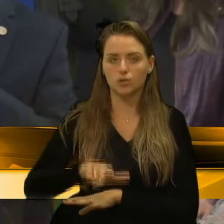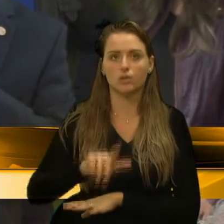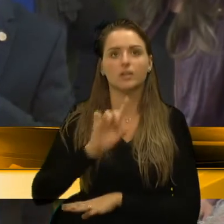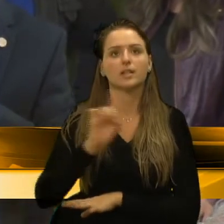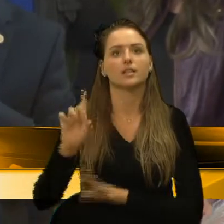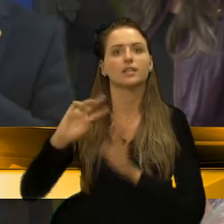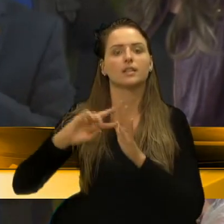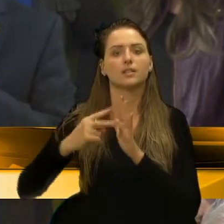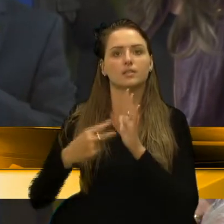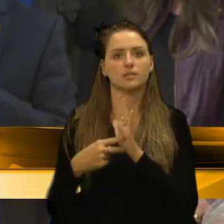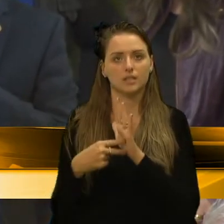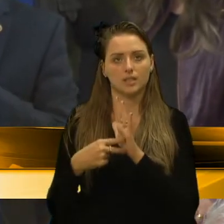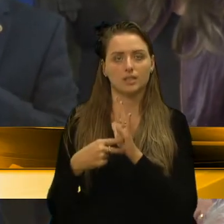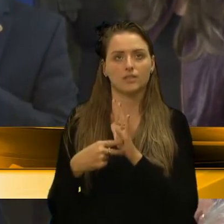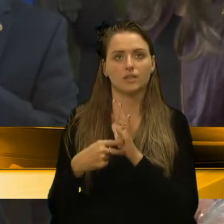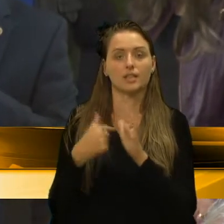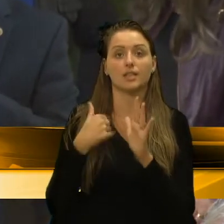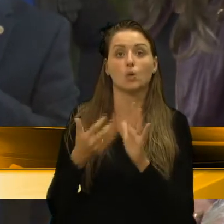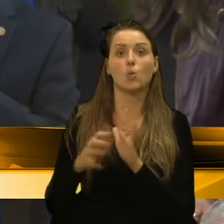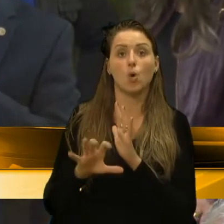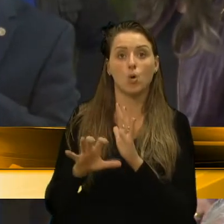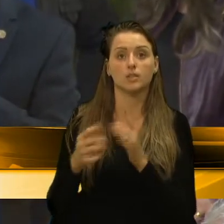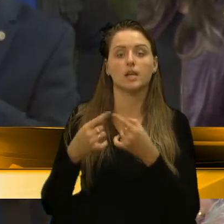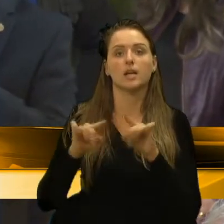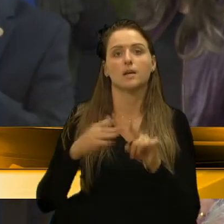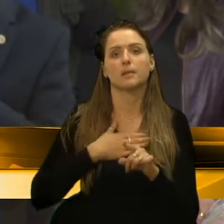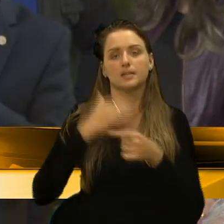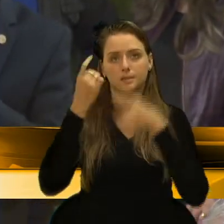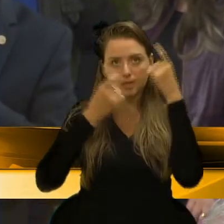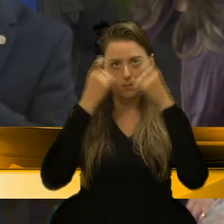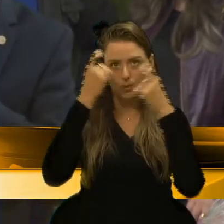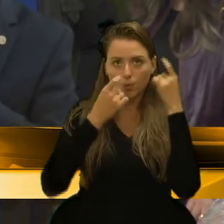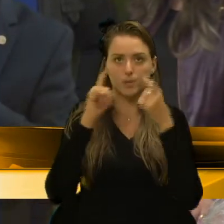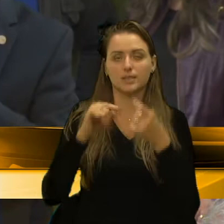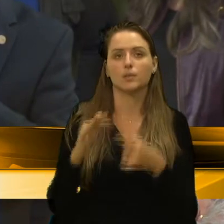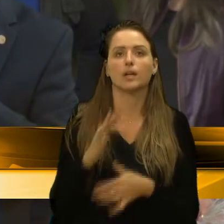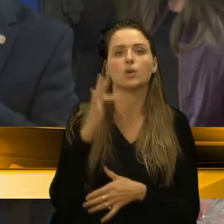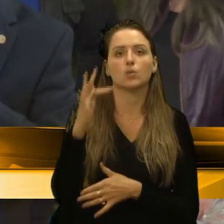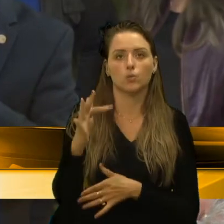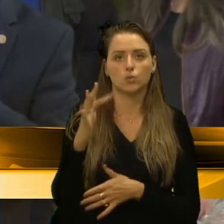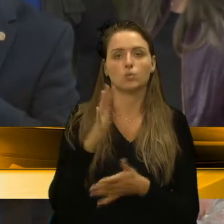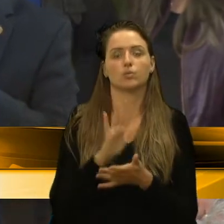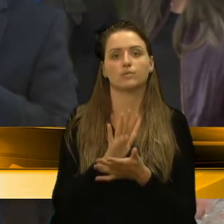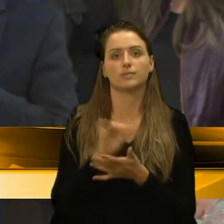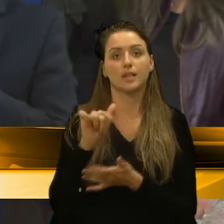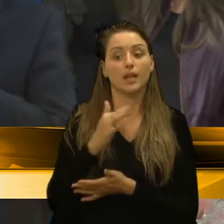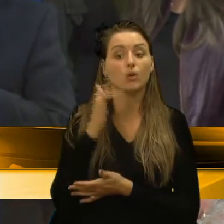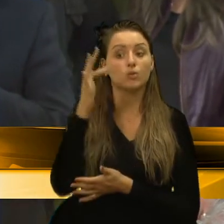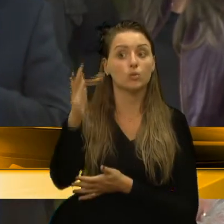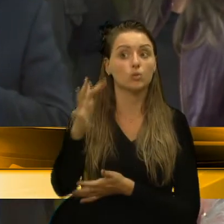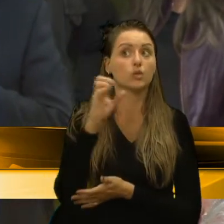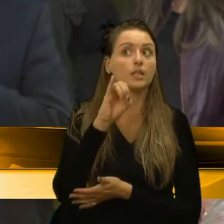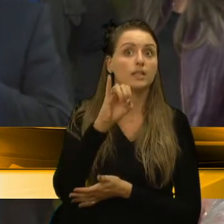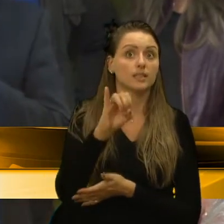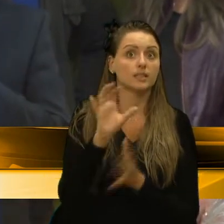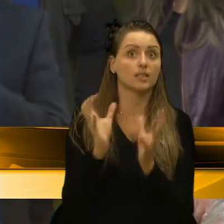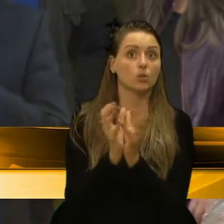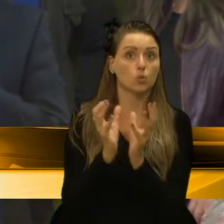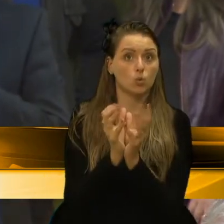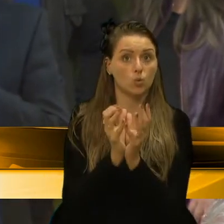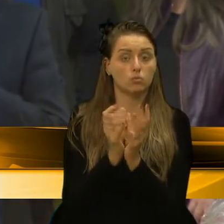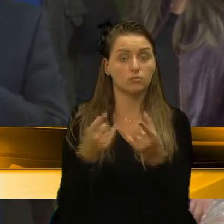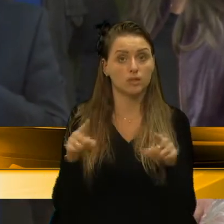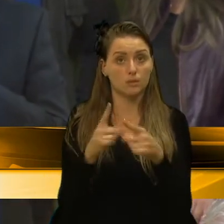que sou contra, mas a minha preocupação é com o futuro. É o futuro, sim, da orquestra, de